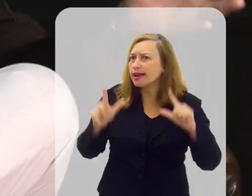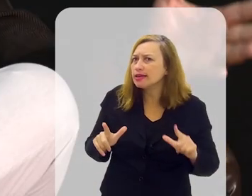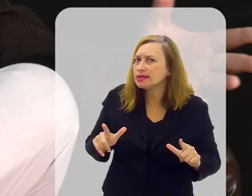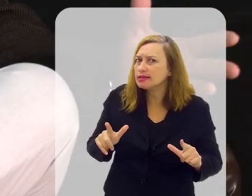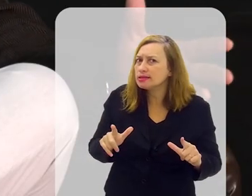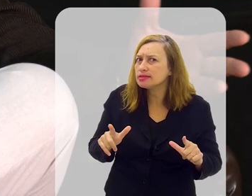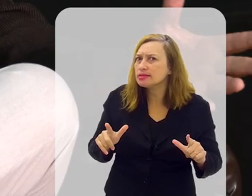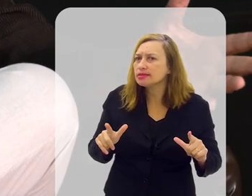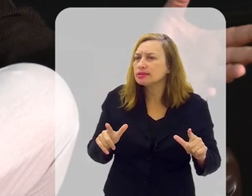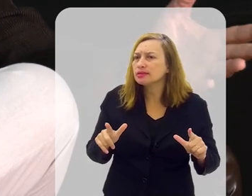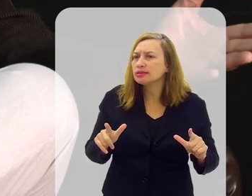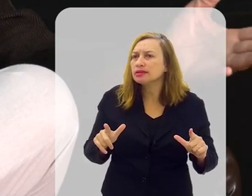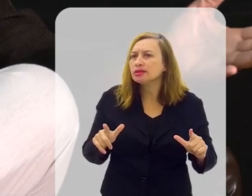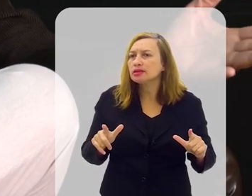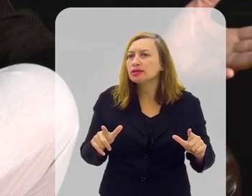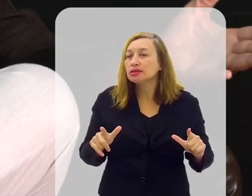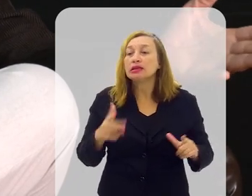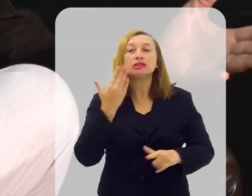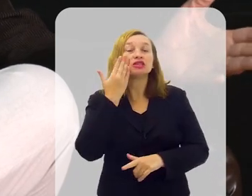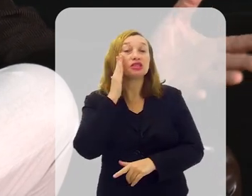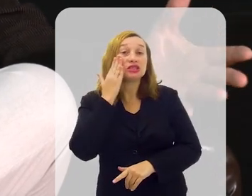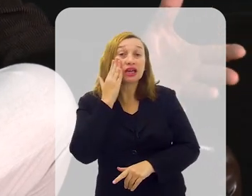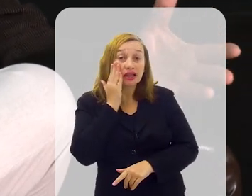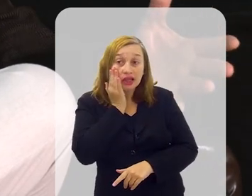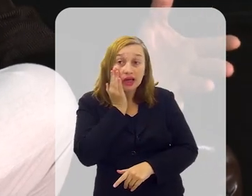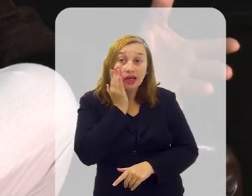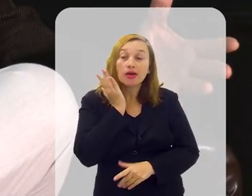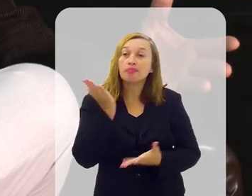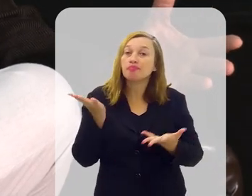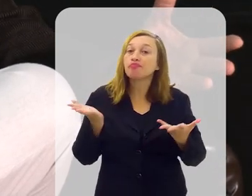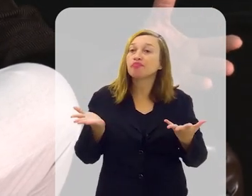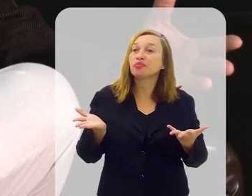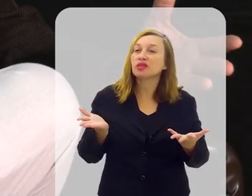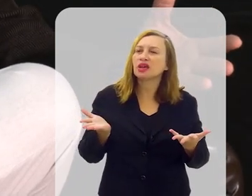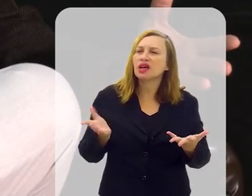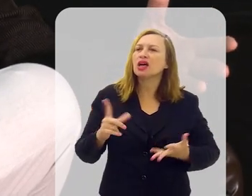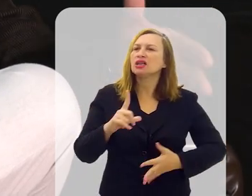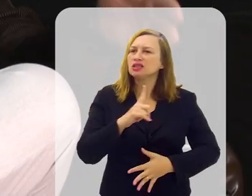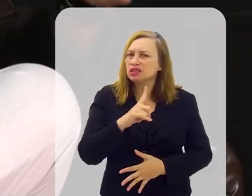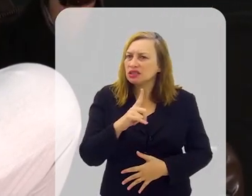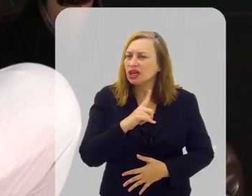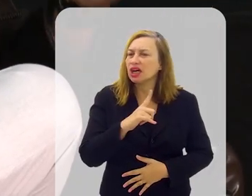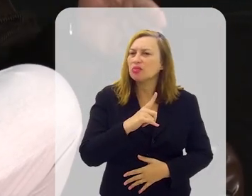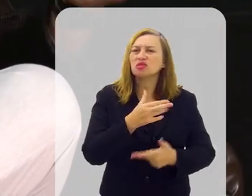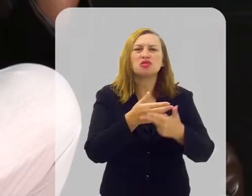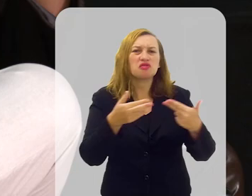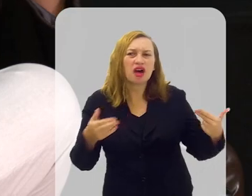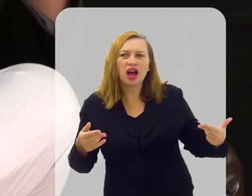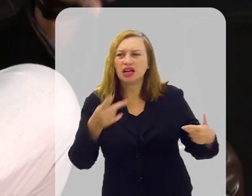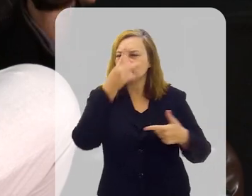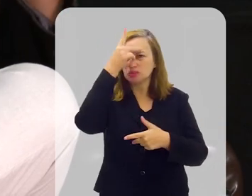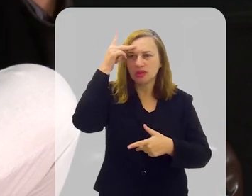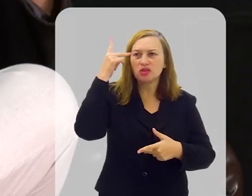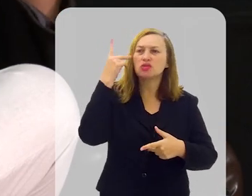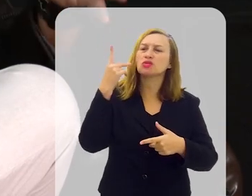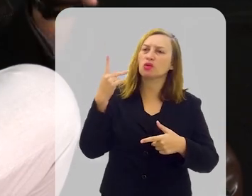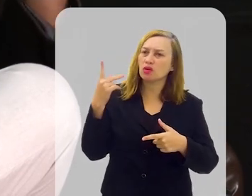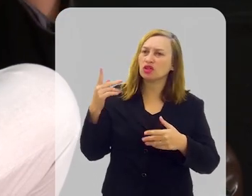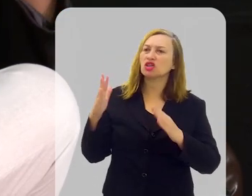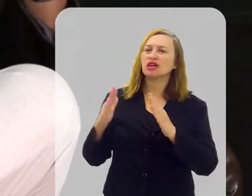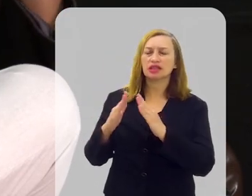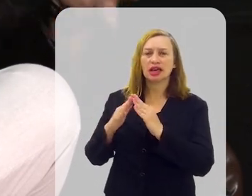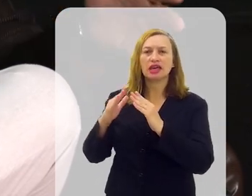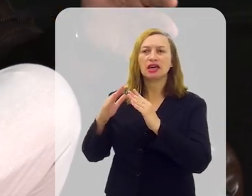vida. Eu fiquei feliz da vida de entender que temos muitas pessoas no